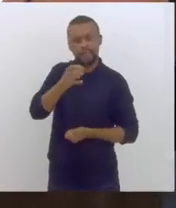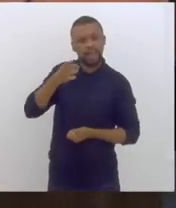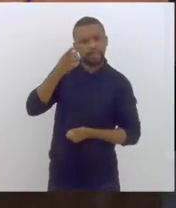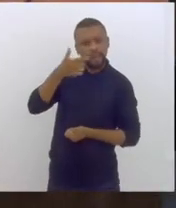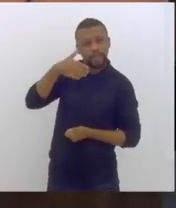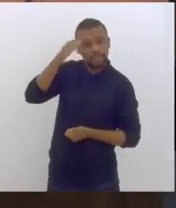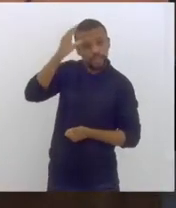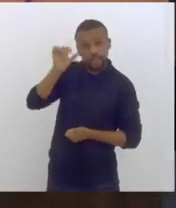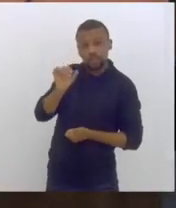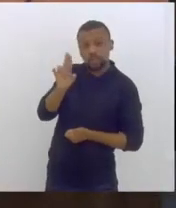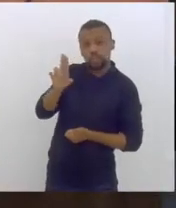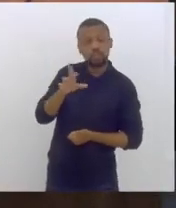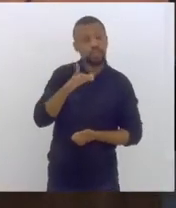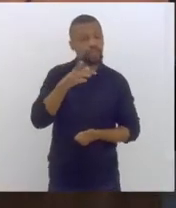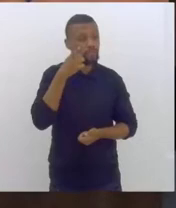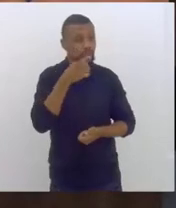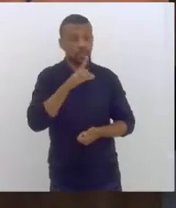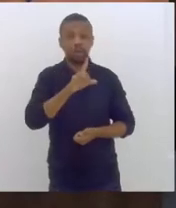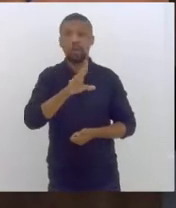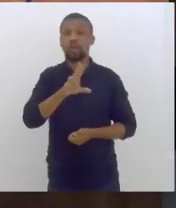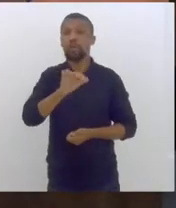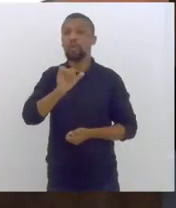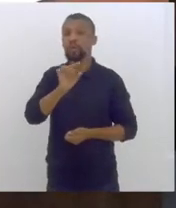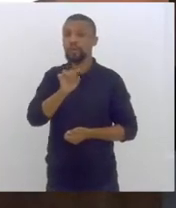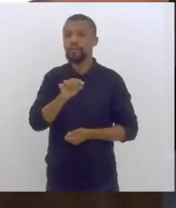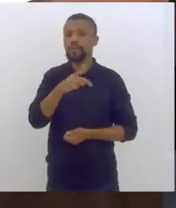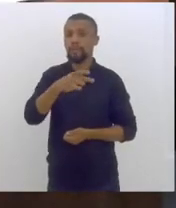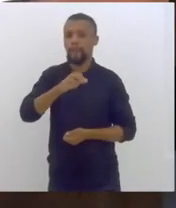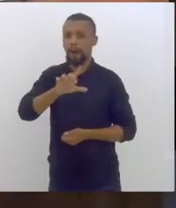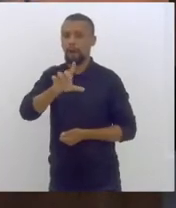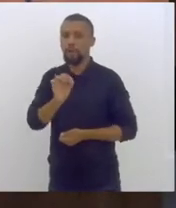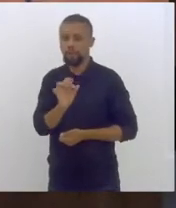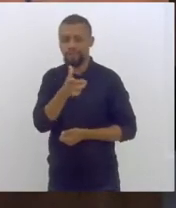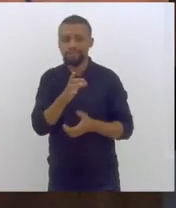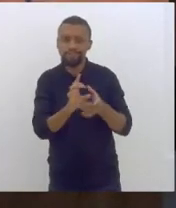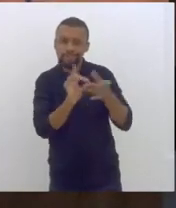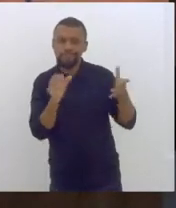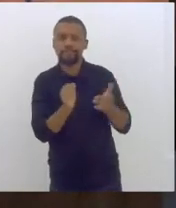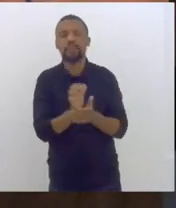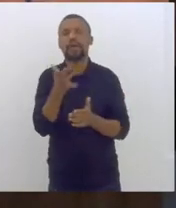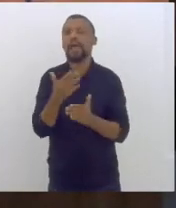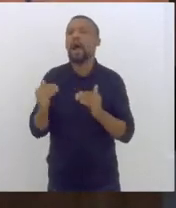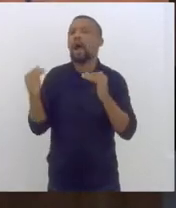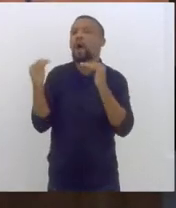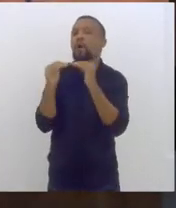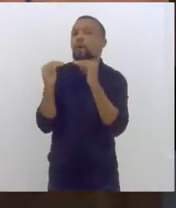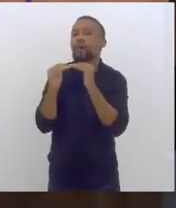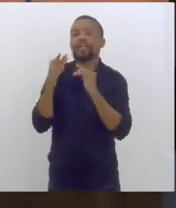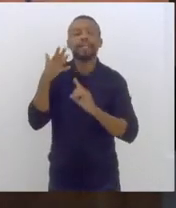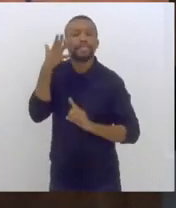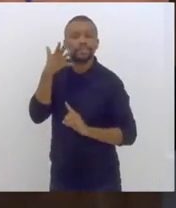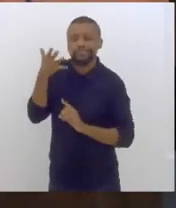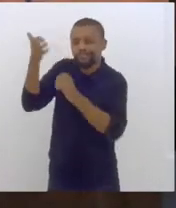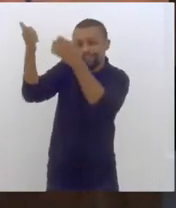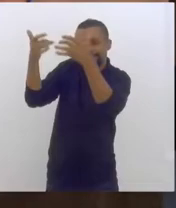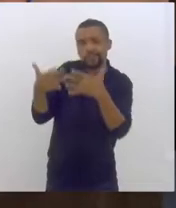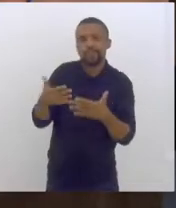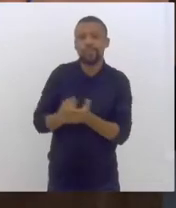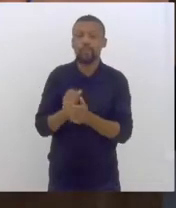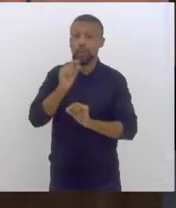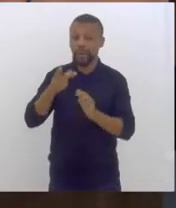permitirem sua gostaria de corroborar as suas palavras é esse processo que se deu uma mesquita foi um processo muito